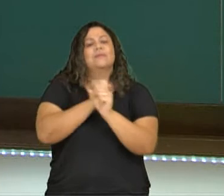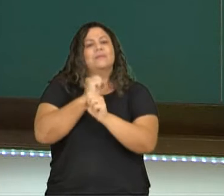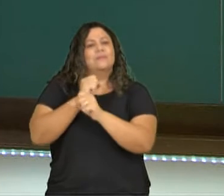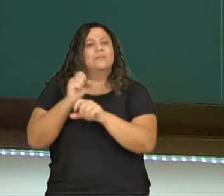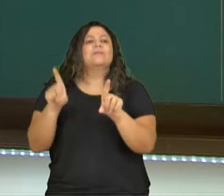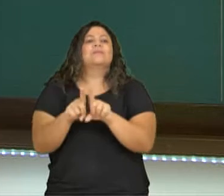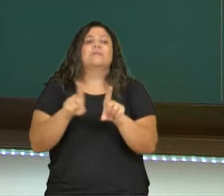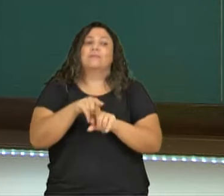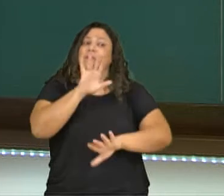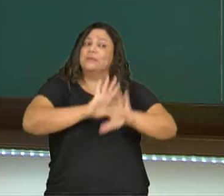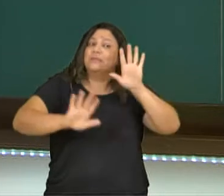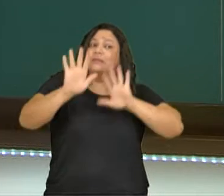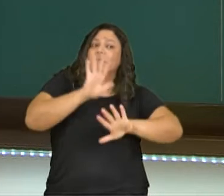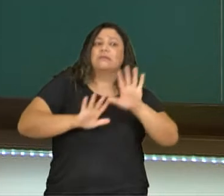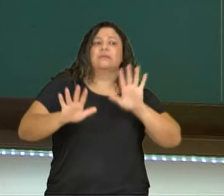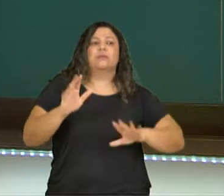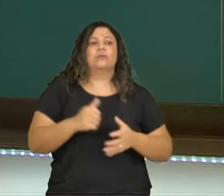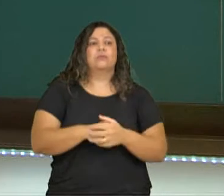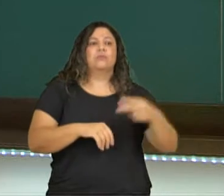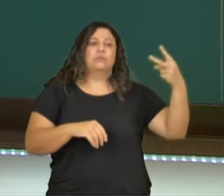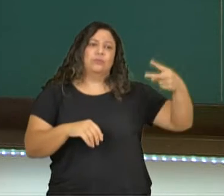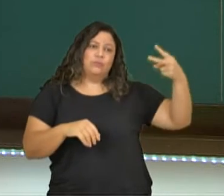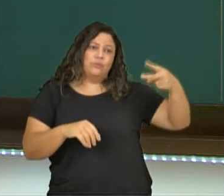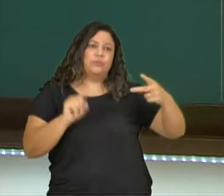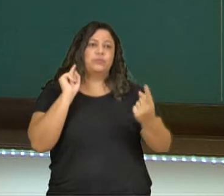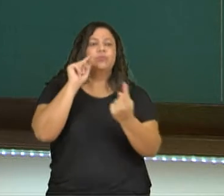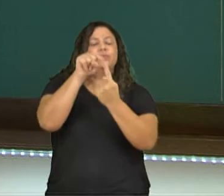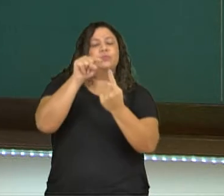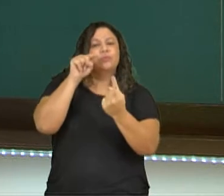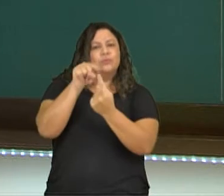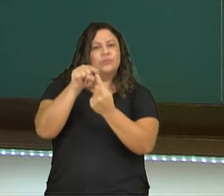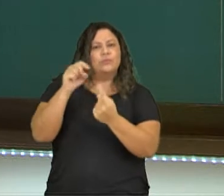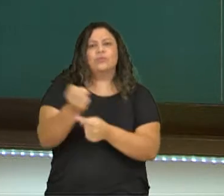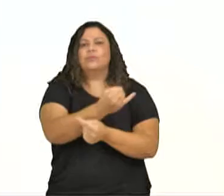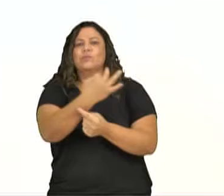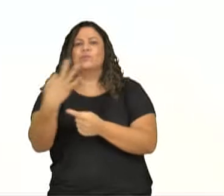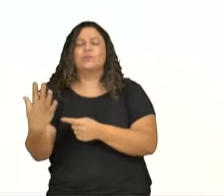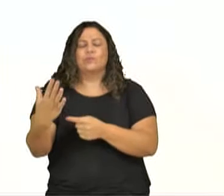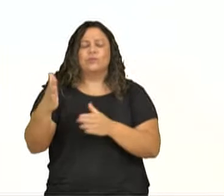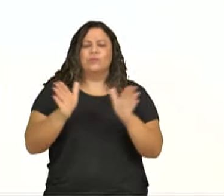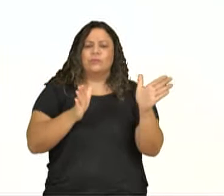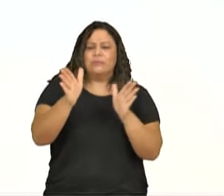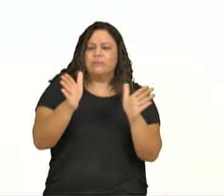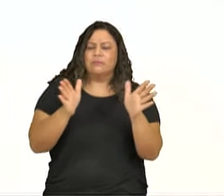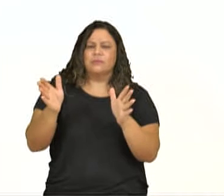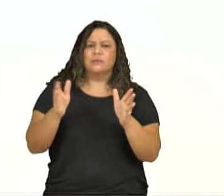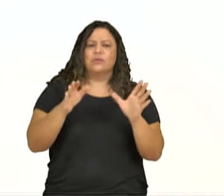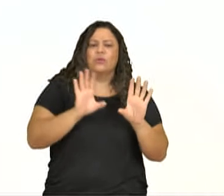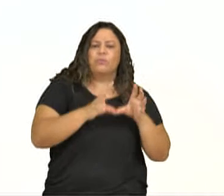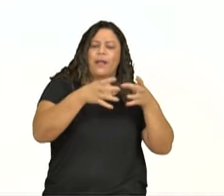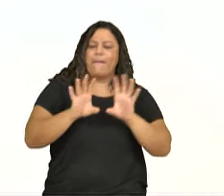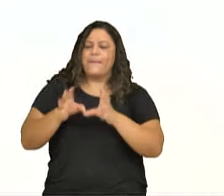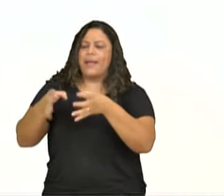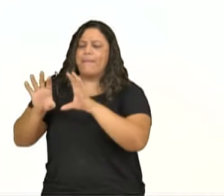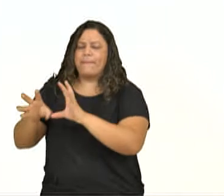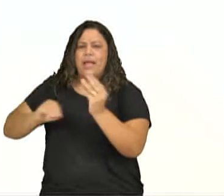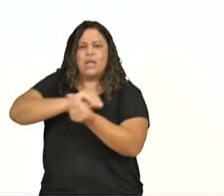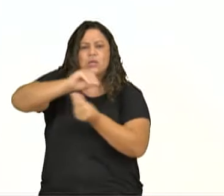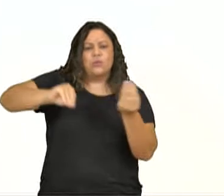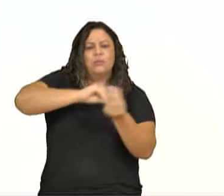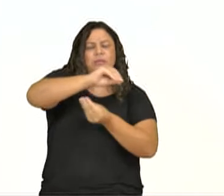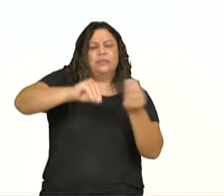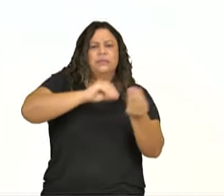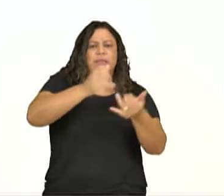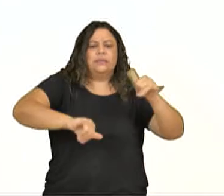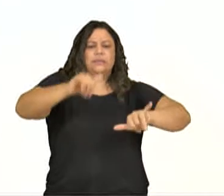muito cuidado com isso. 2. Identificar as proporções entre as substâncias envolvidas, que também é bastante importante.